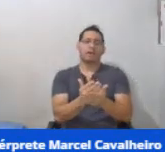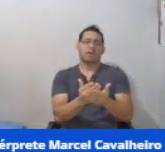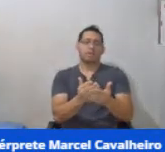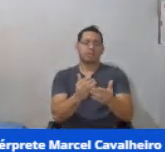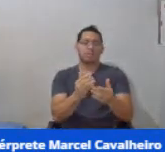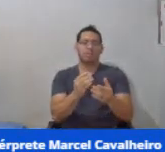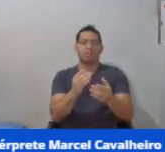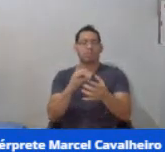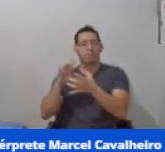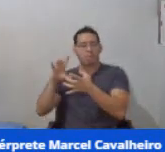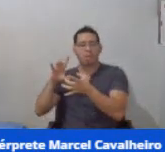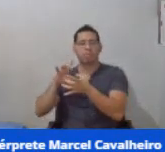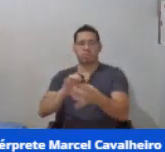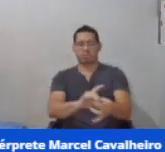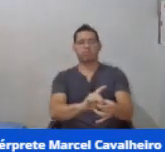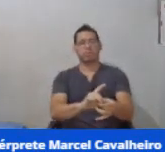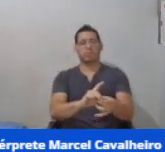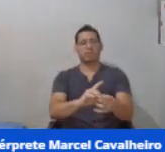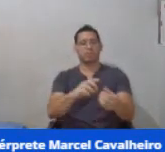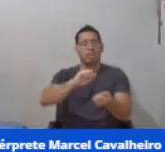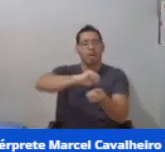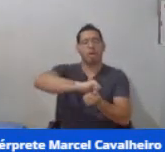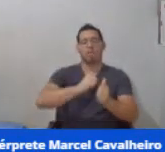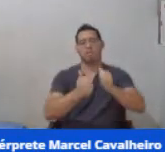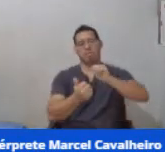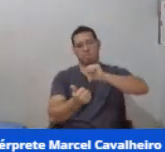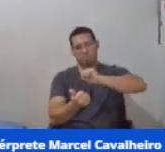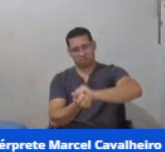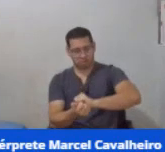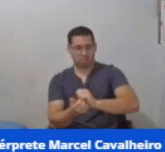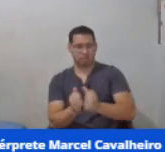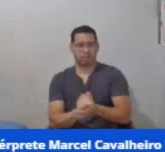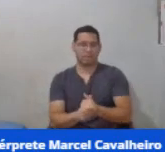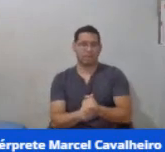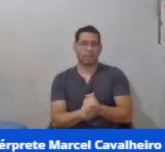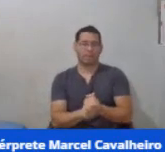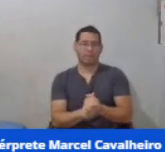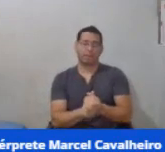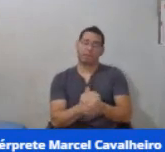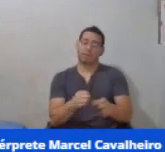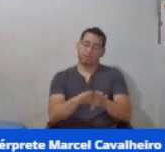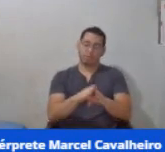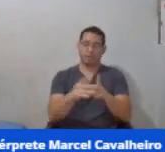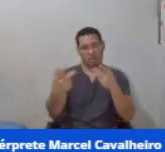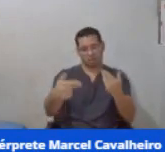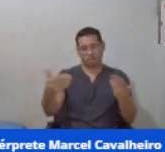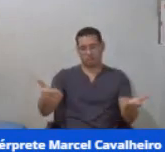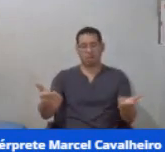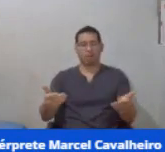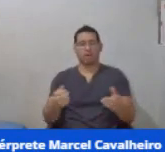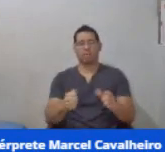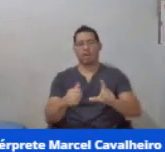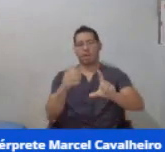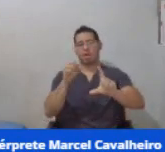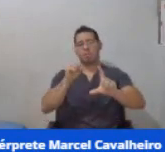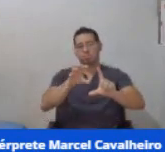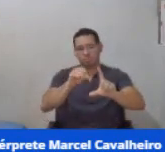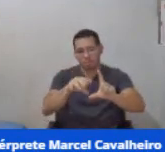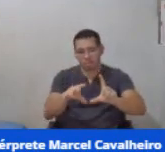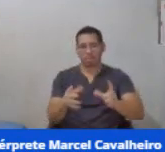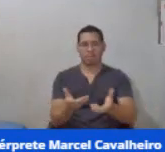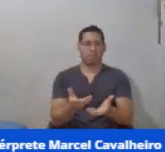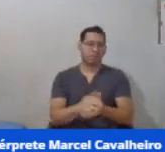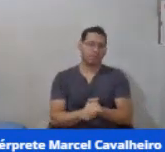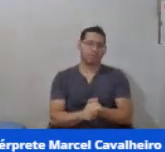análogos a este, ou seja, o tocante a regime de ensino remoto, ou até, se